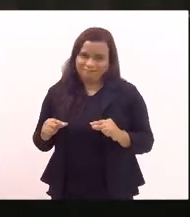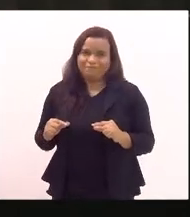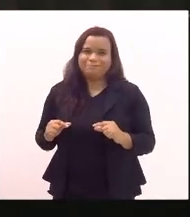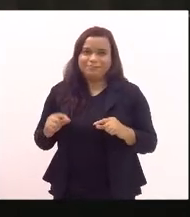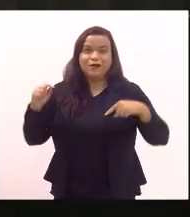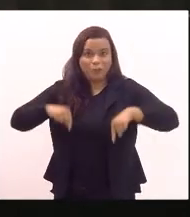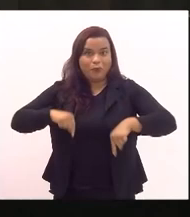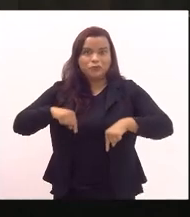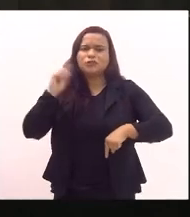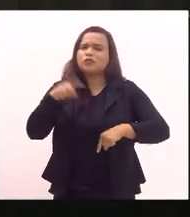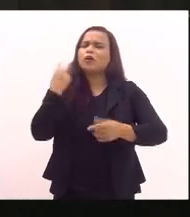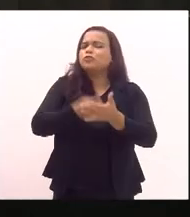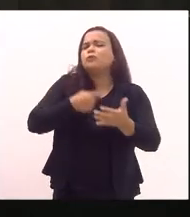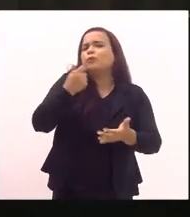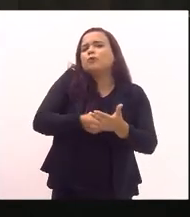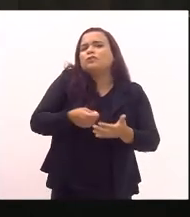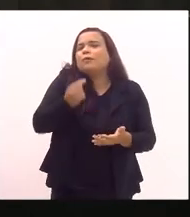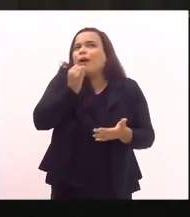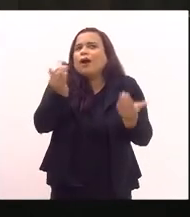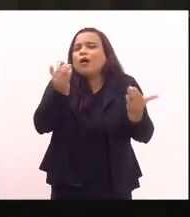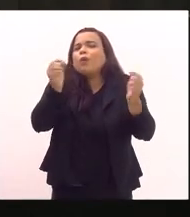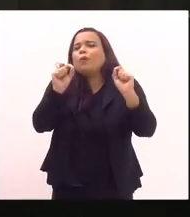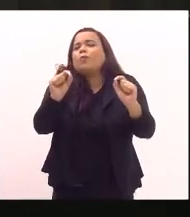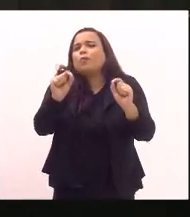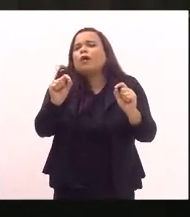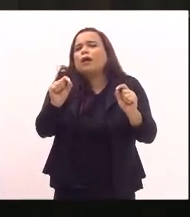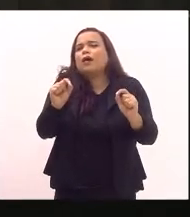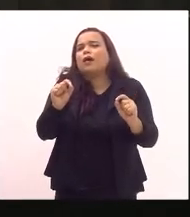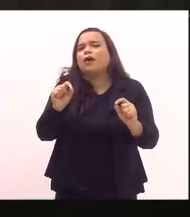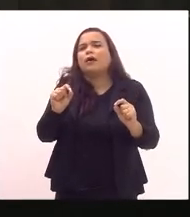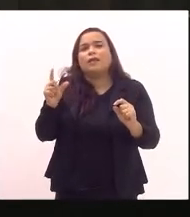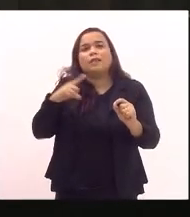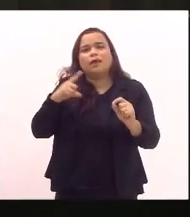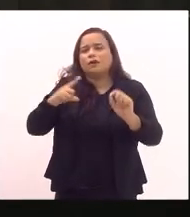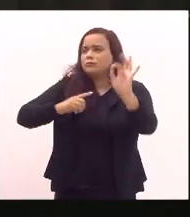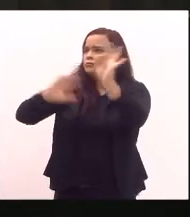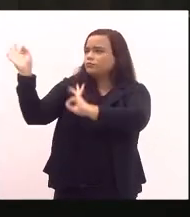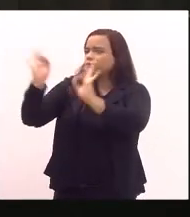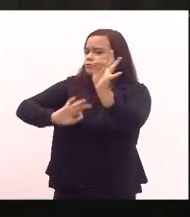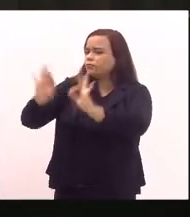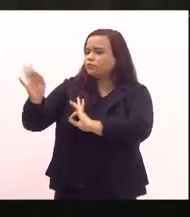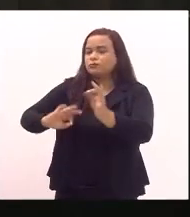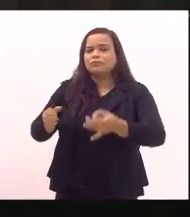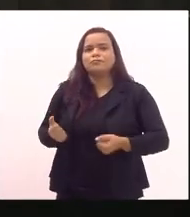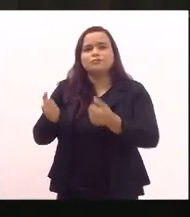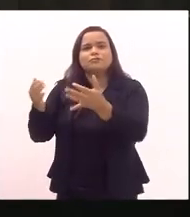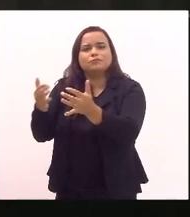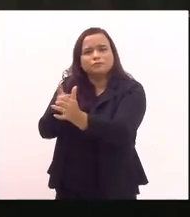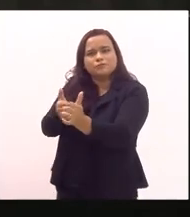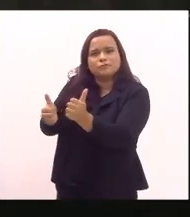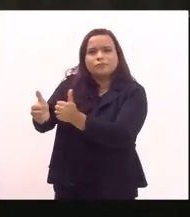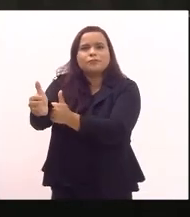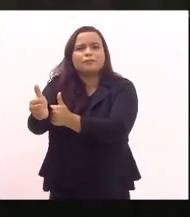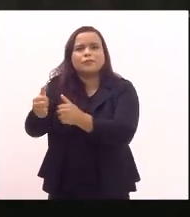quando a gente luta por exemplo não é contra uma arquitetura que privilegia ainda manter o quartinho de empregada